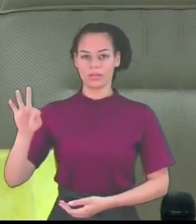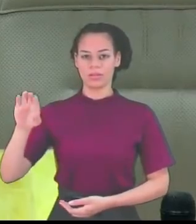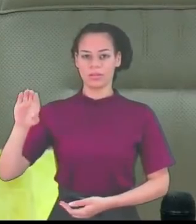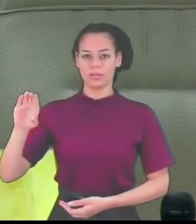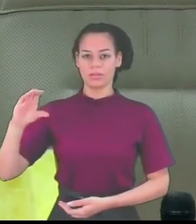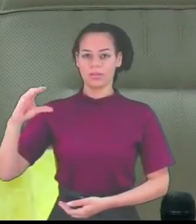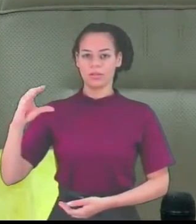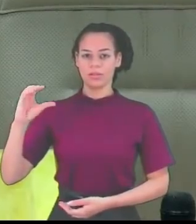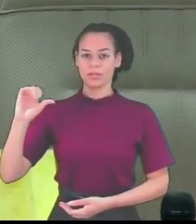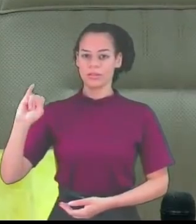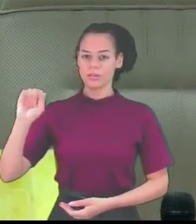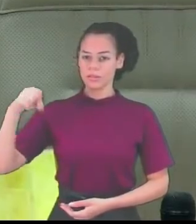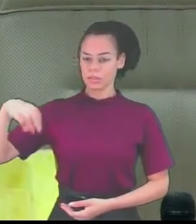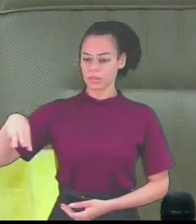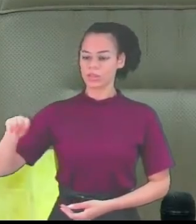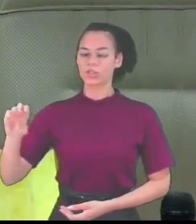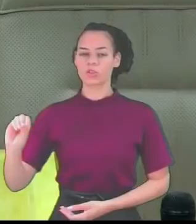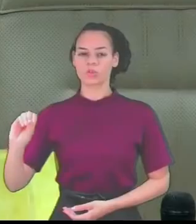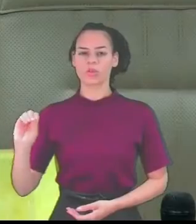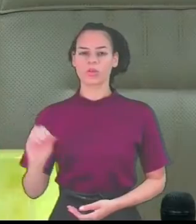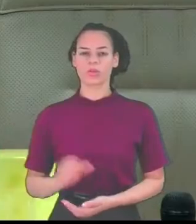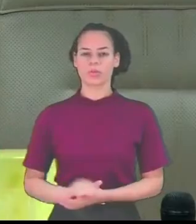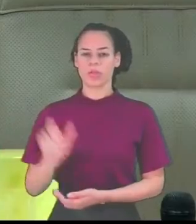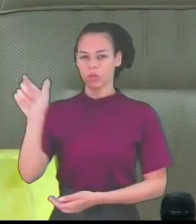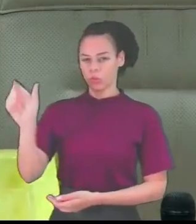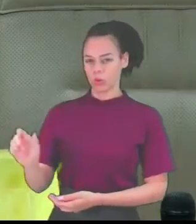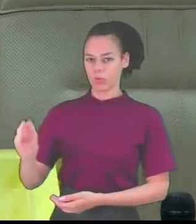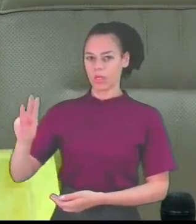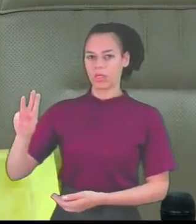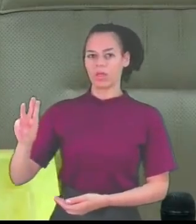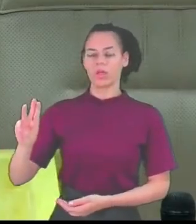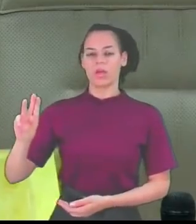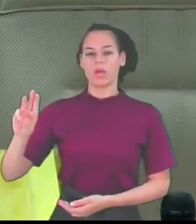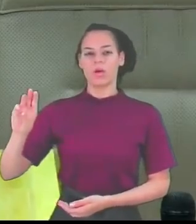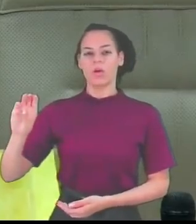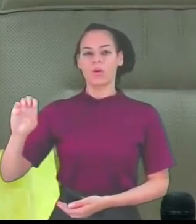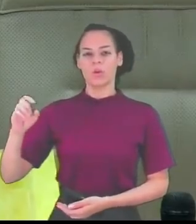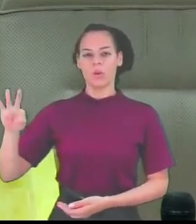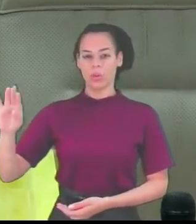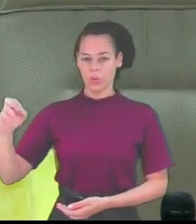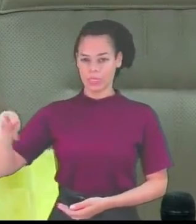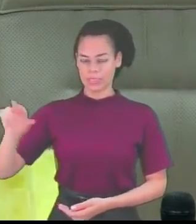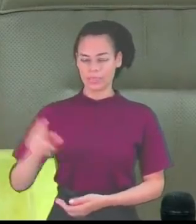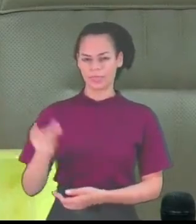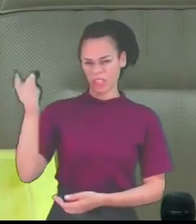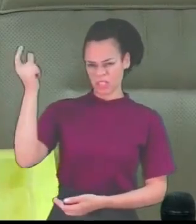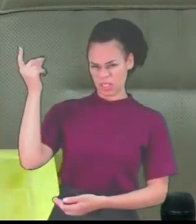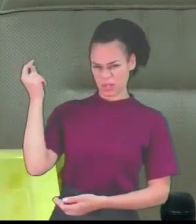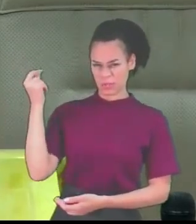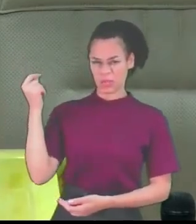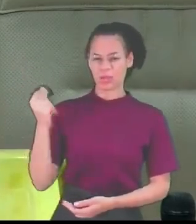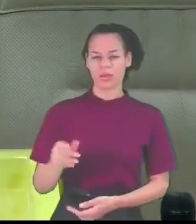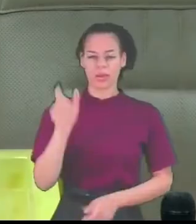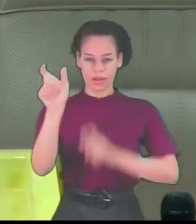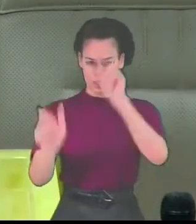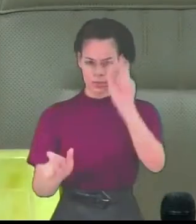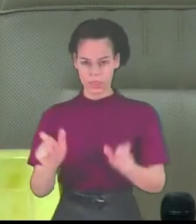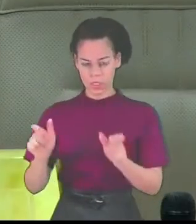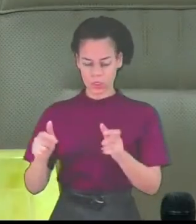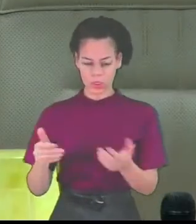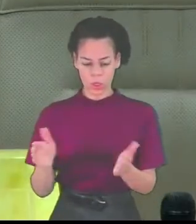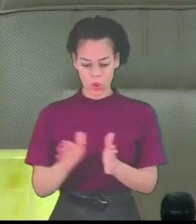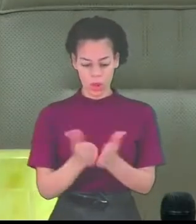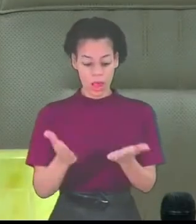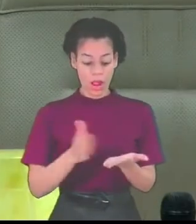o antigamente as pessoas Leiam muito e o livro de malha pillman conhecendo